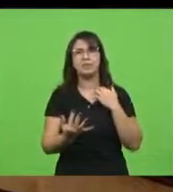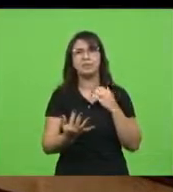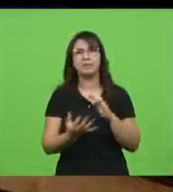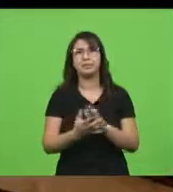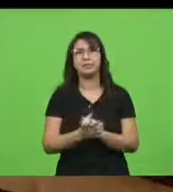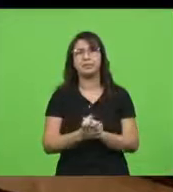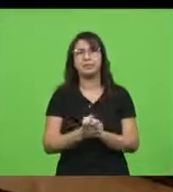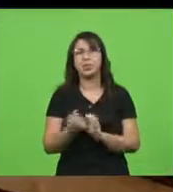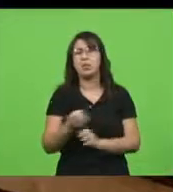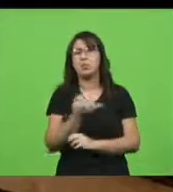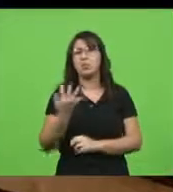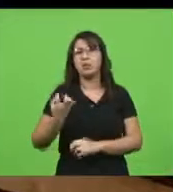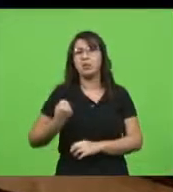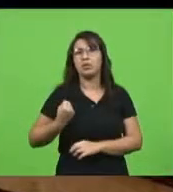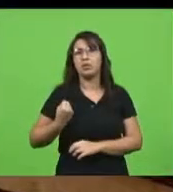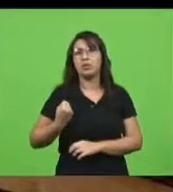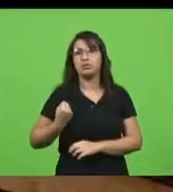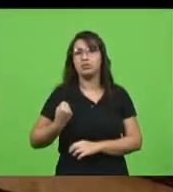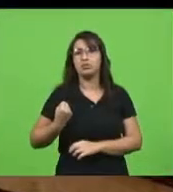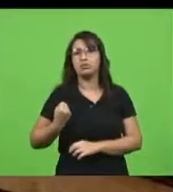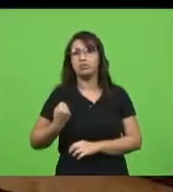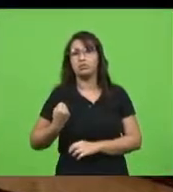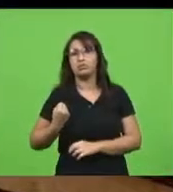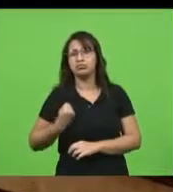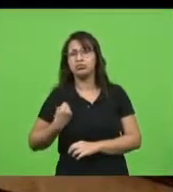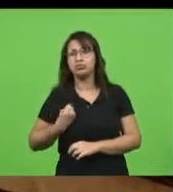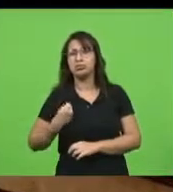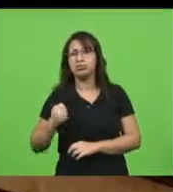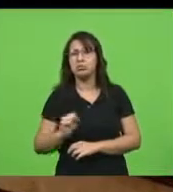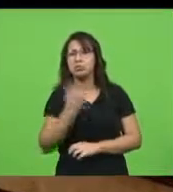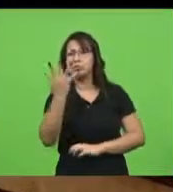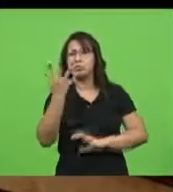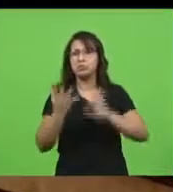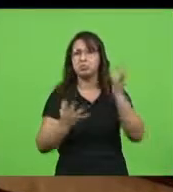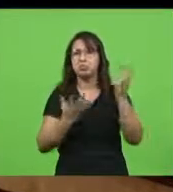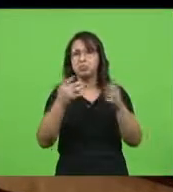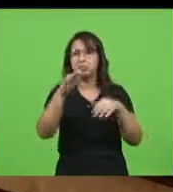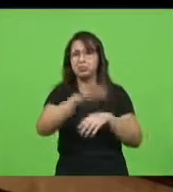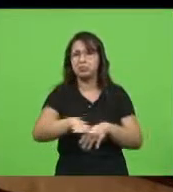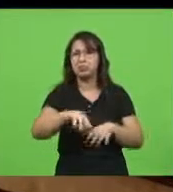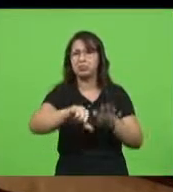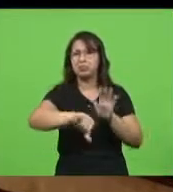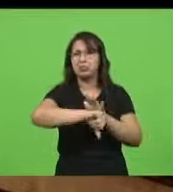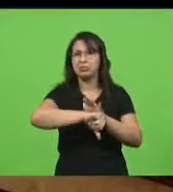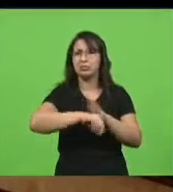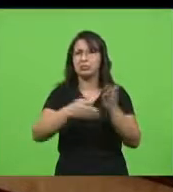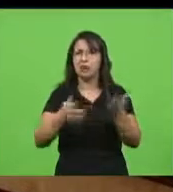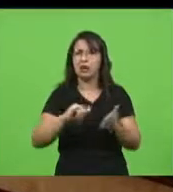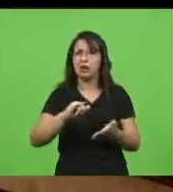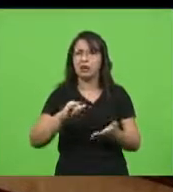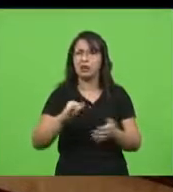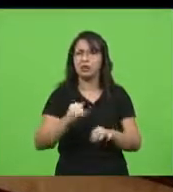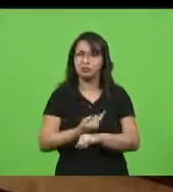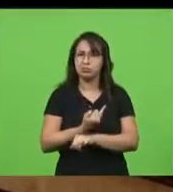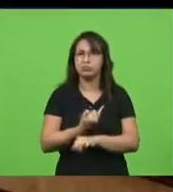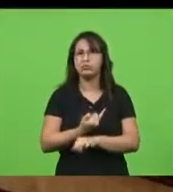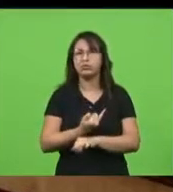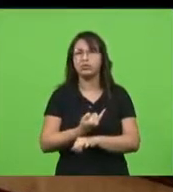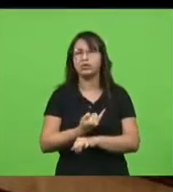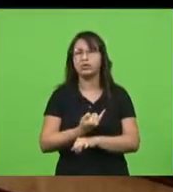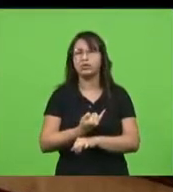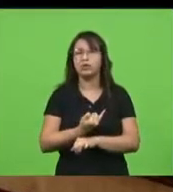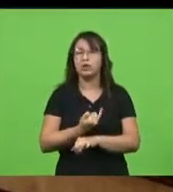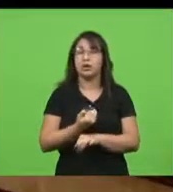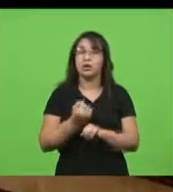os índices de criminalidade nos últimos anos, atualmente, na região de Joinville, tá, já que nós, talvez o senhor não